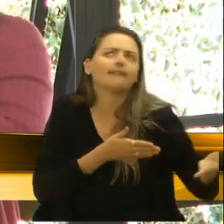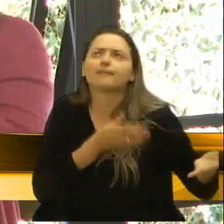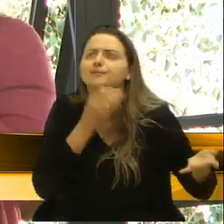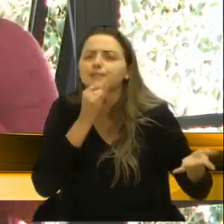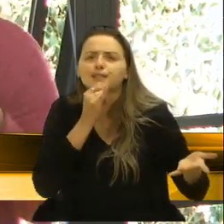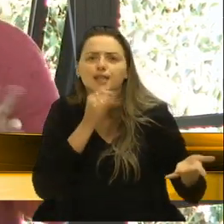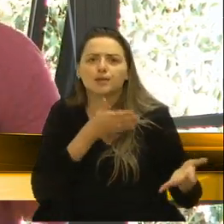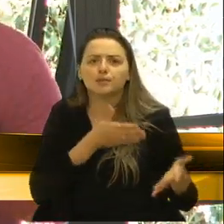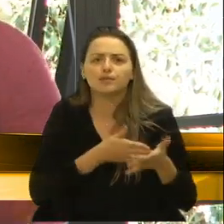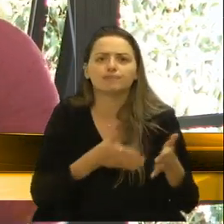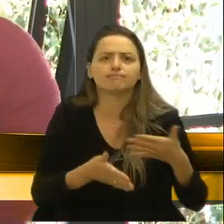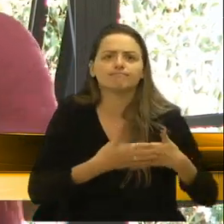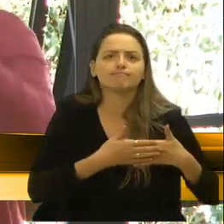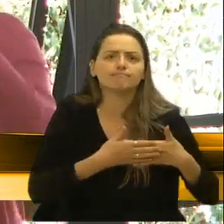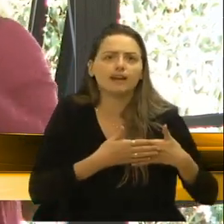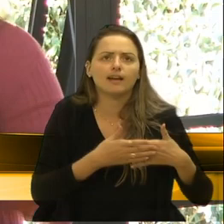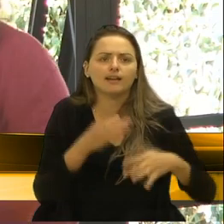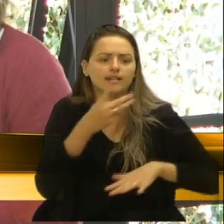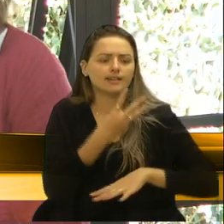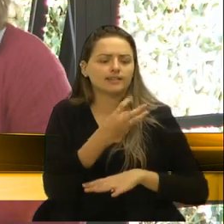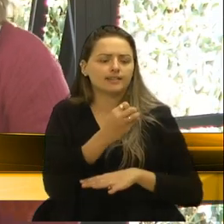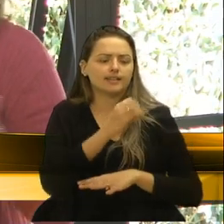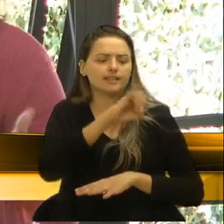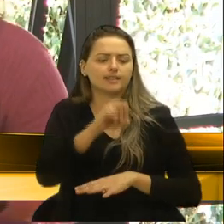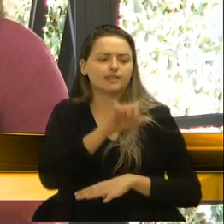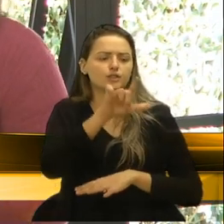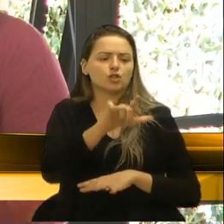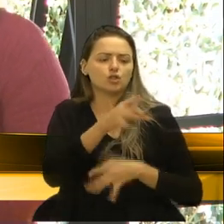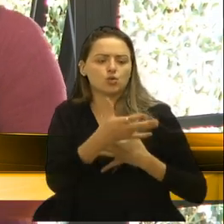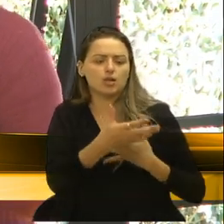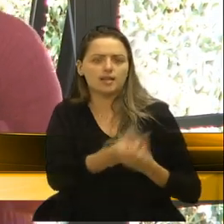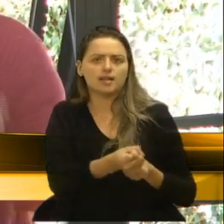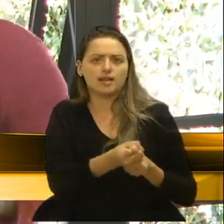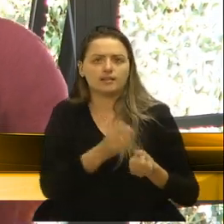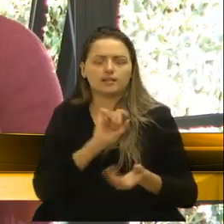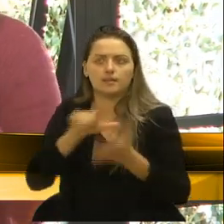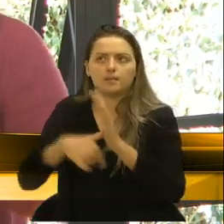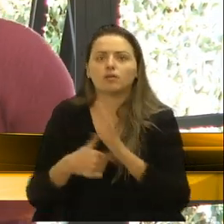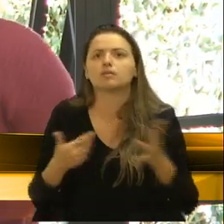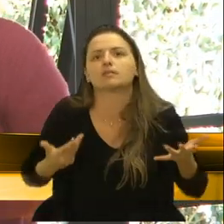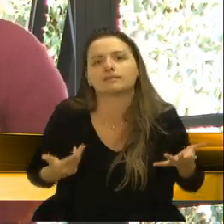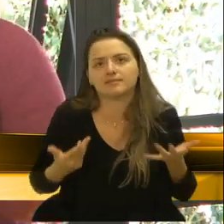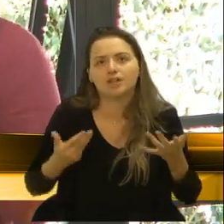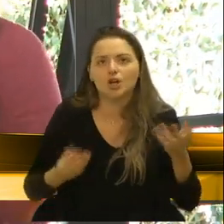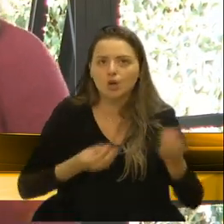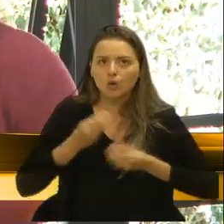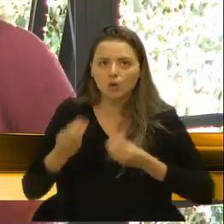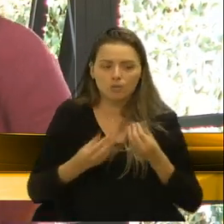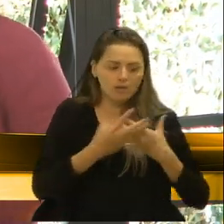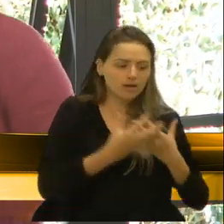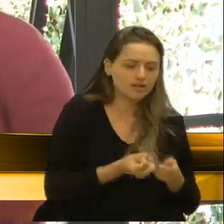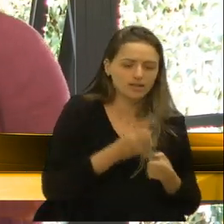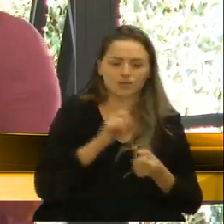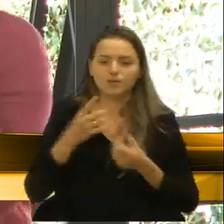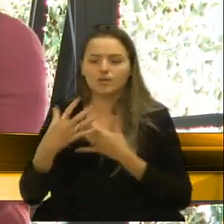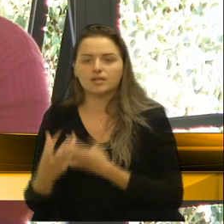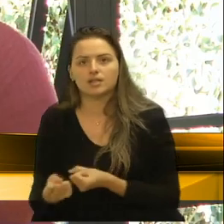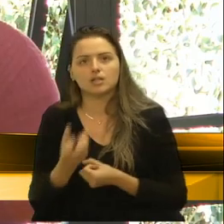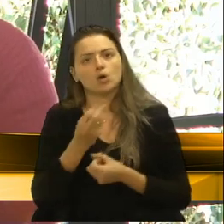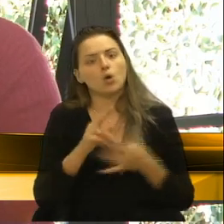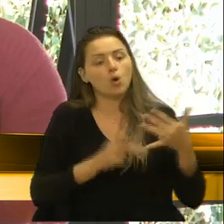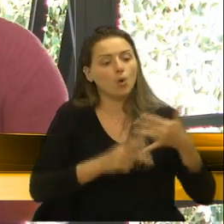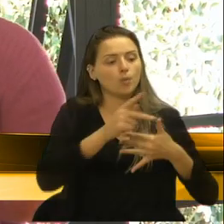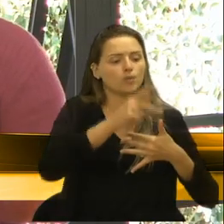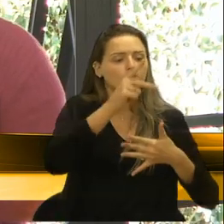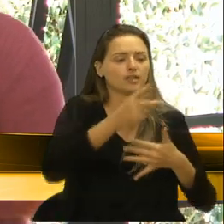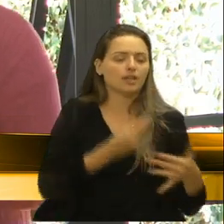vai fechar até 30 de julho, a gente aceita. Aceitando ou não aceitando, a gente tem que fazer escolha. Ou a gente prioriza a vida